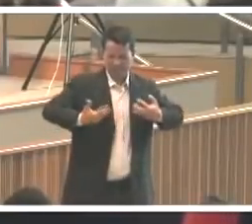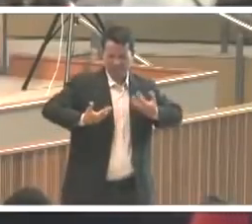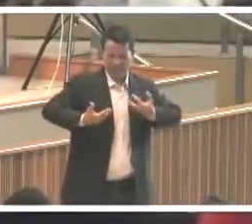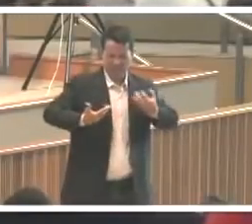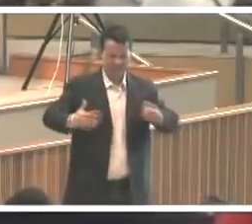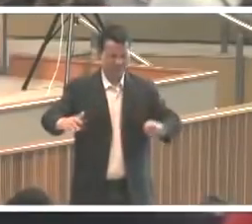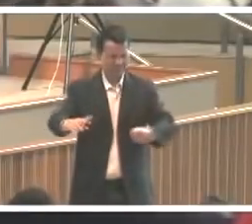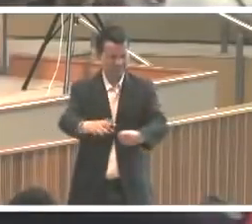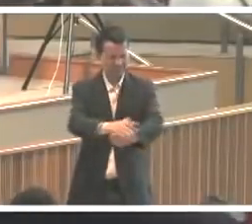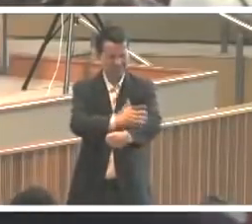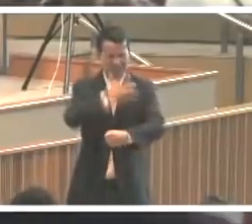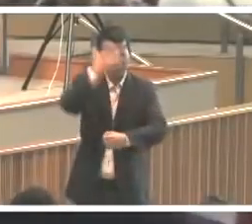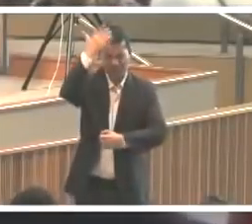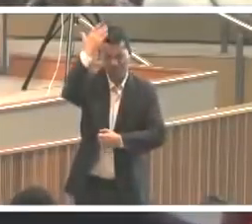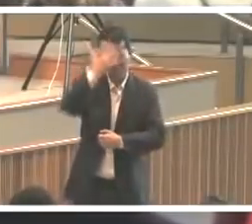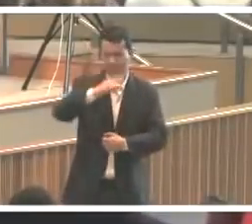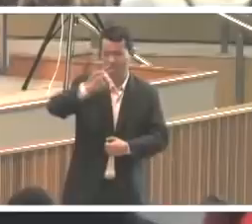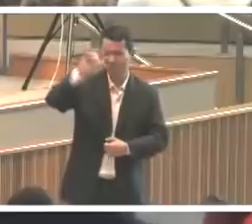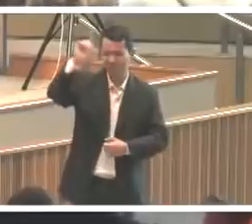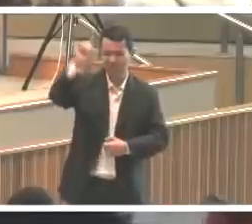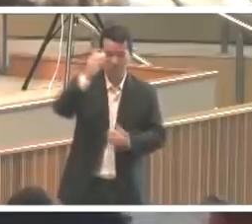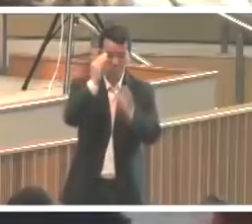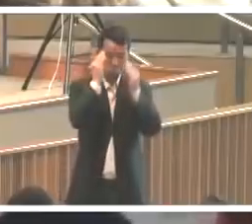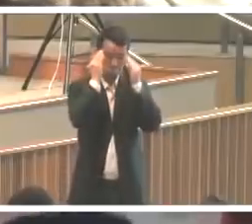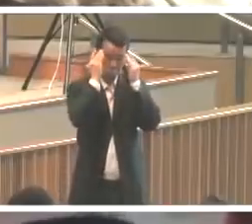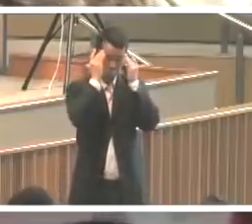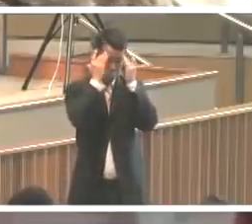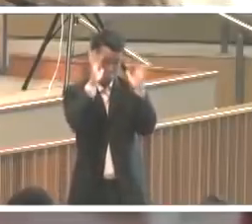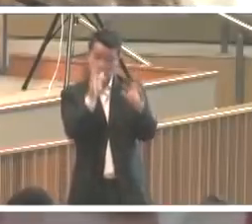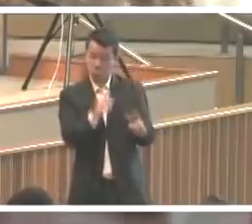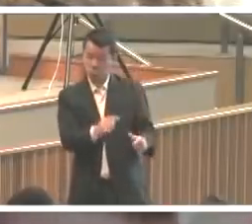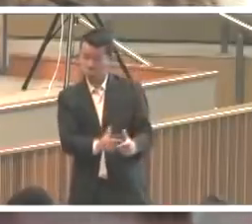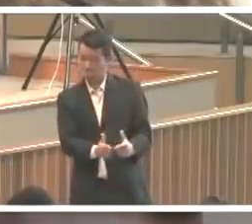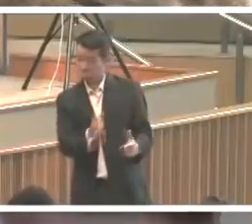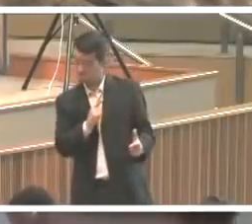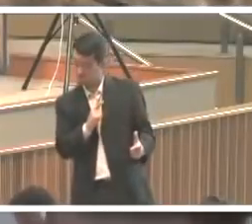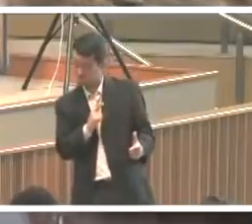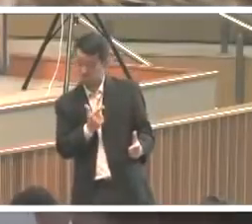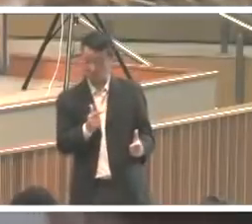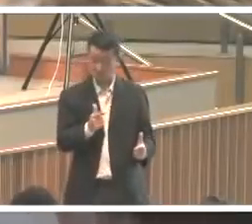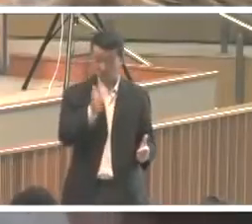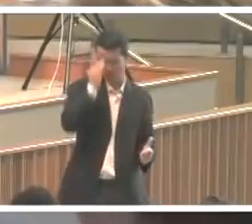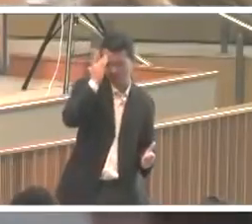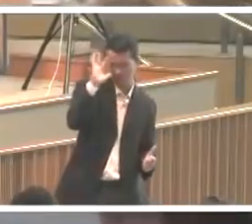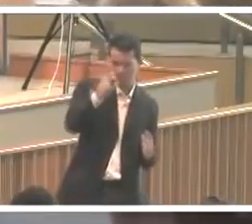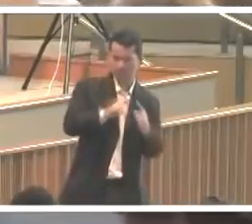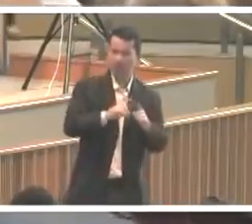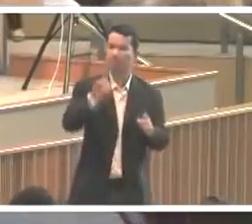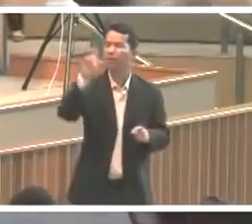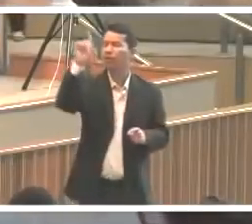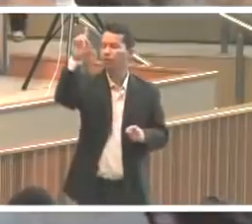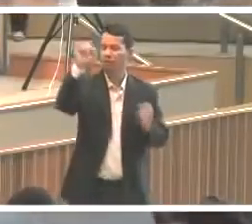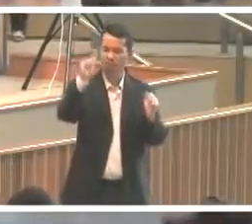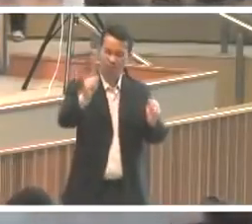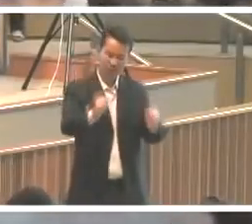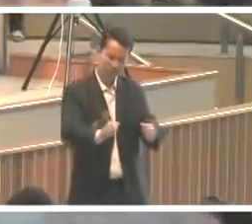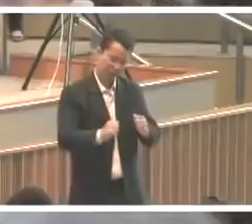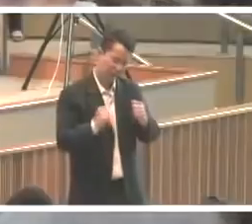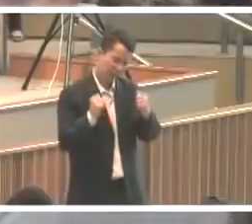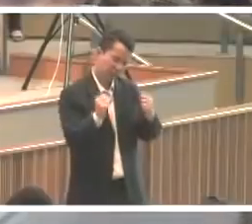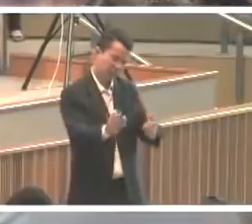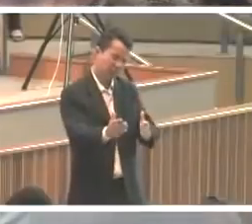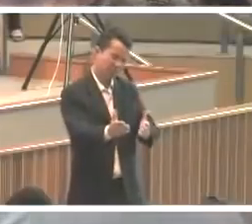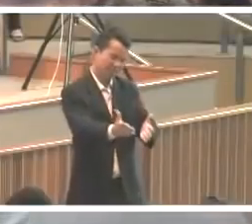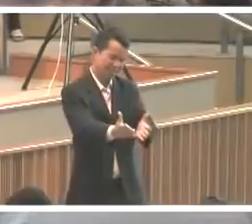discernimento do Senhor. Eu não sei o que eles estão passando hoje, talvez sejam tempos de grandes lutas, mas que o